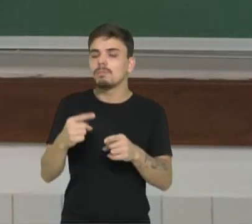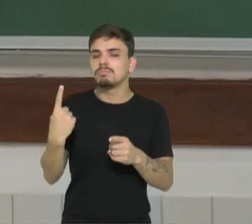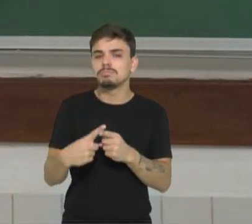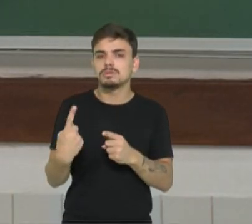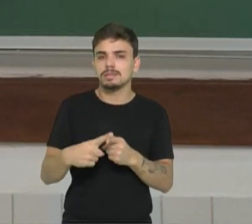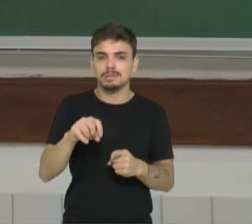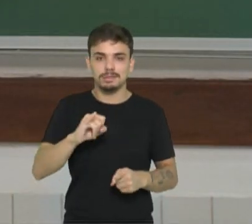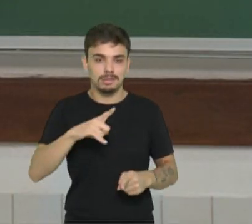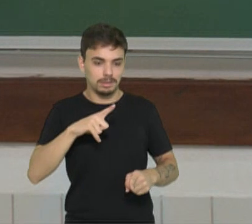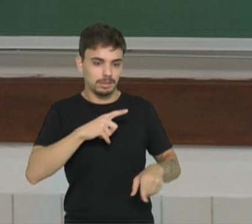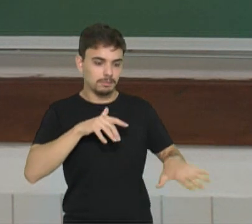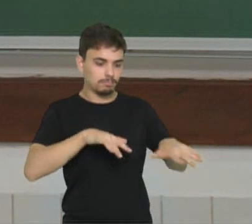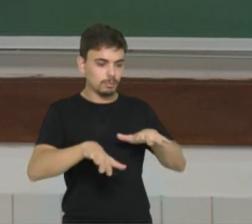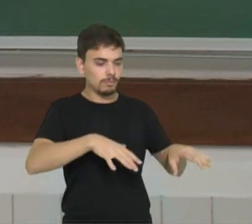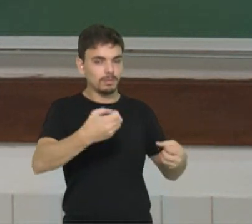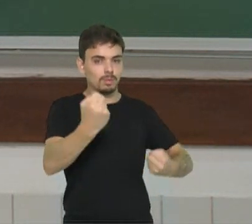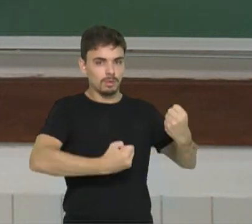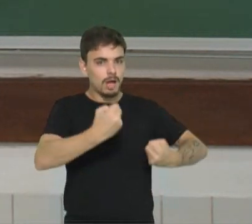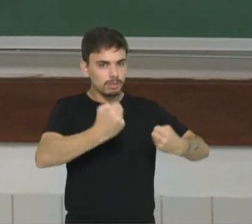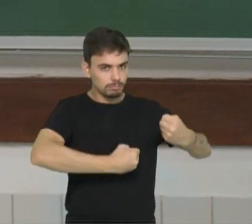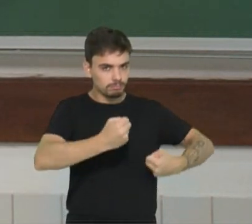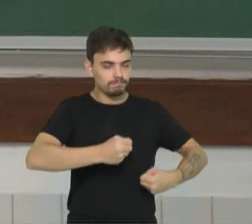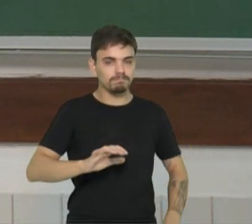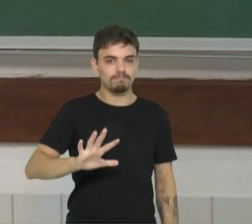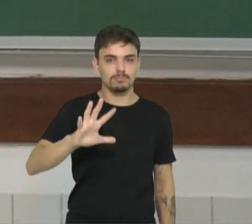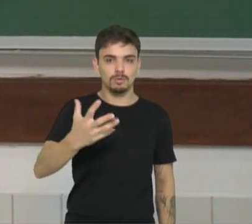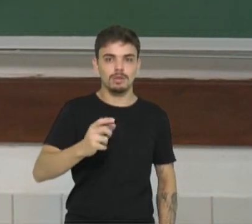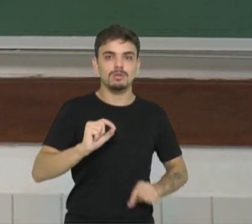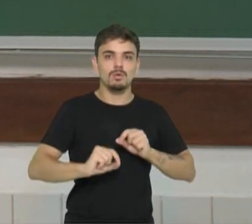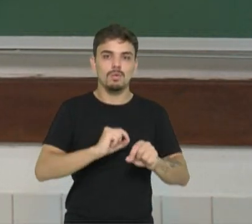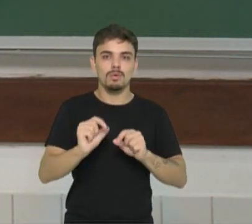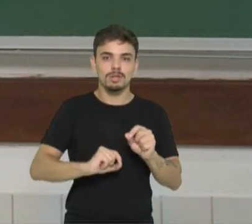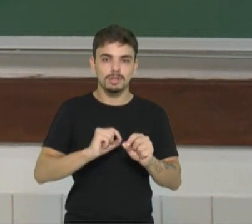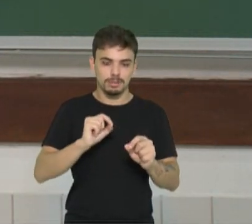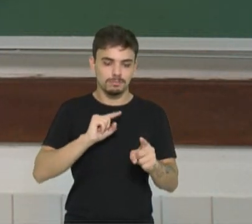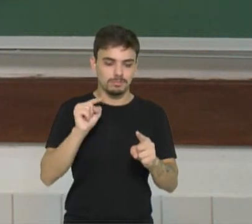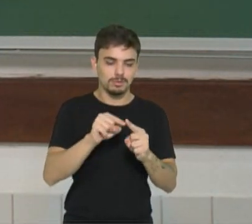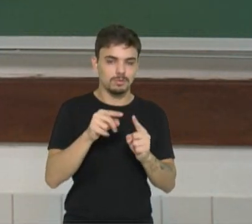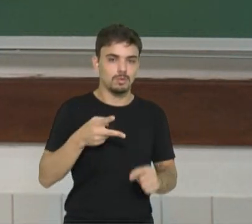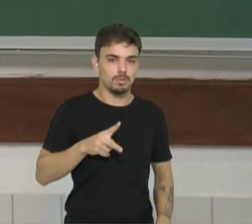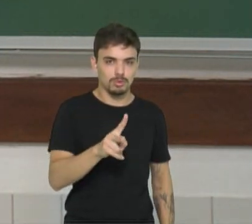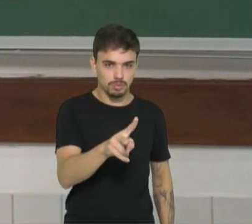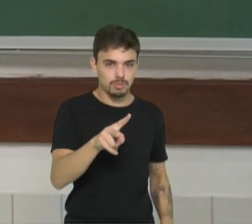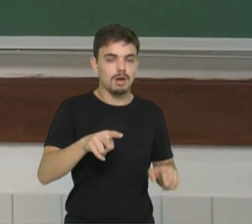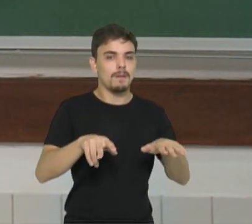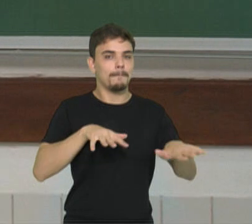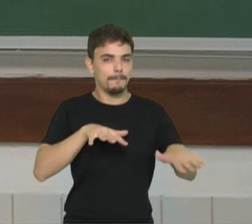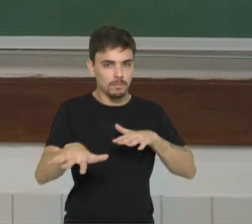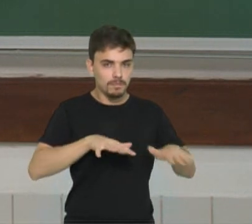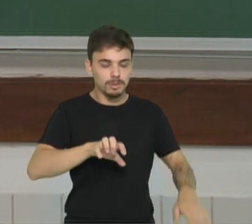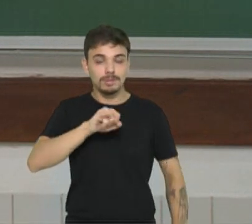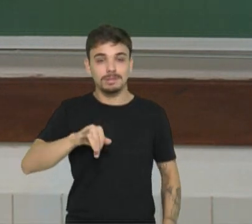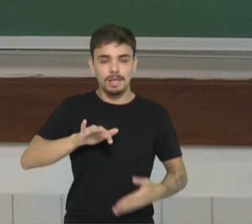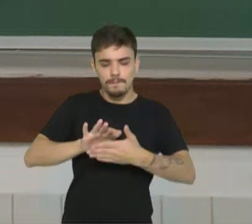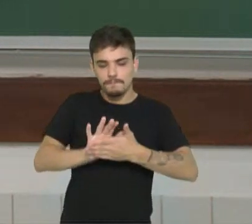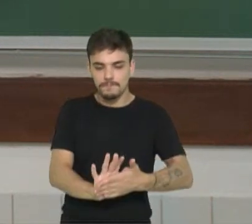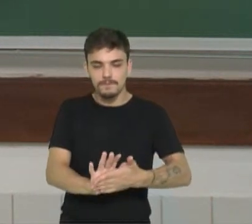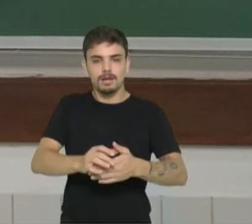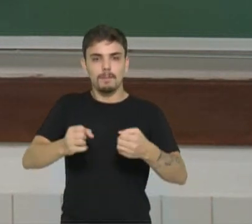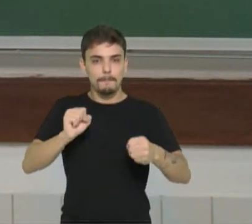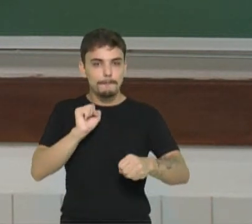estão em movimento, a gente já sabe, existe uma tendência que eles continuem em movimento. Quando eles freiam, né, que é